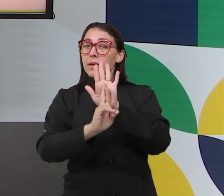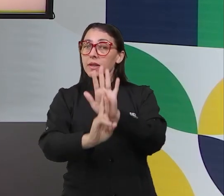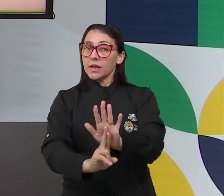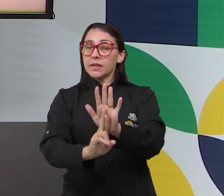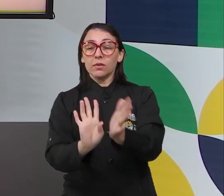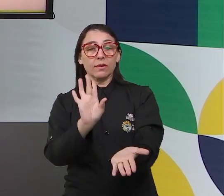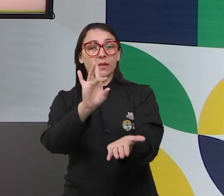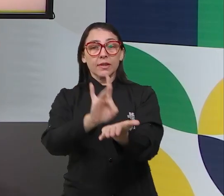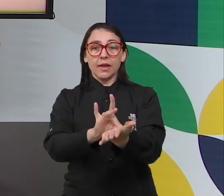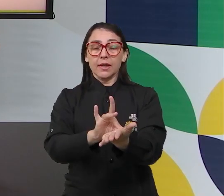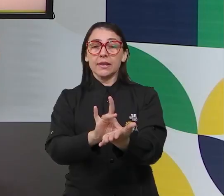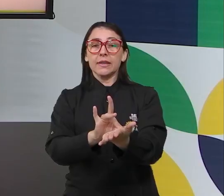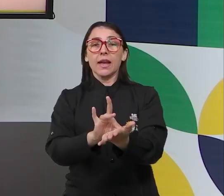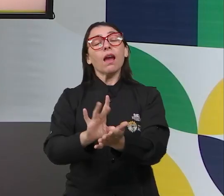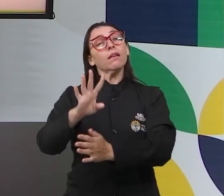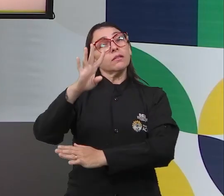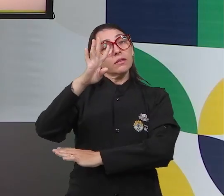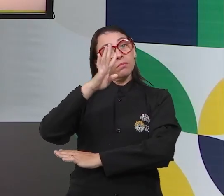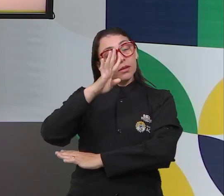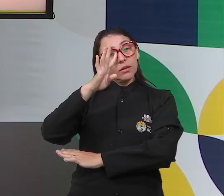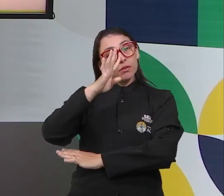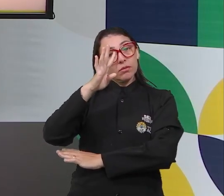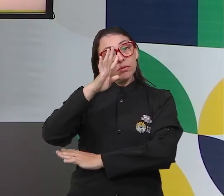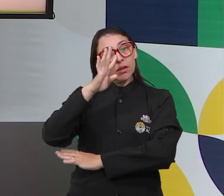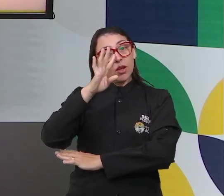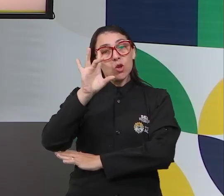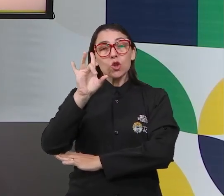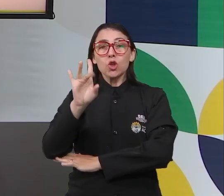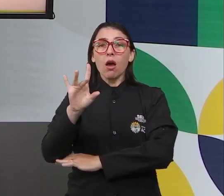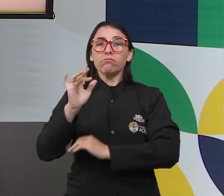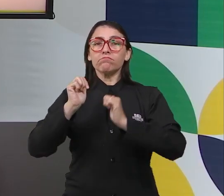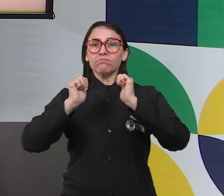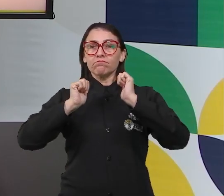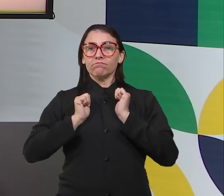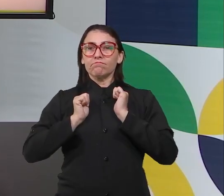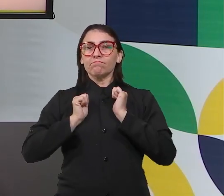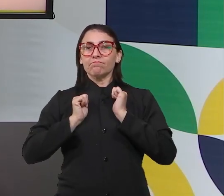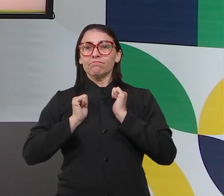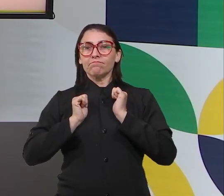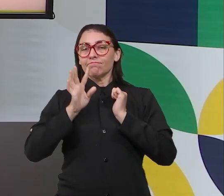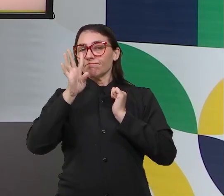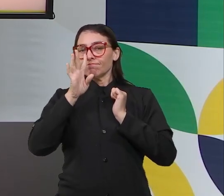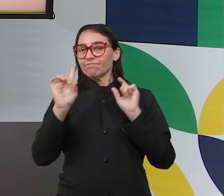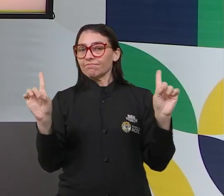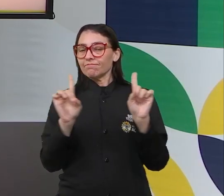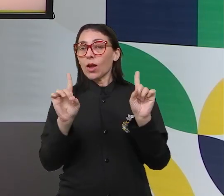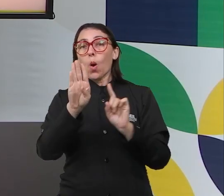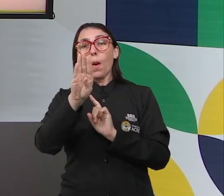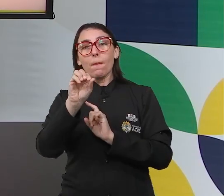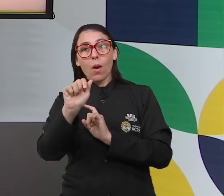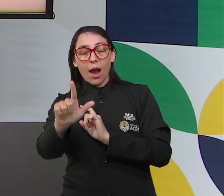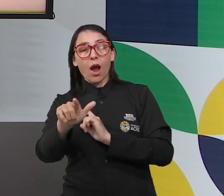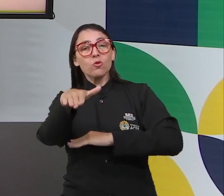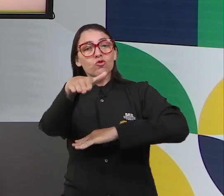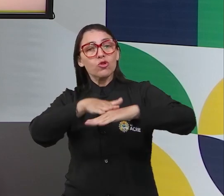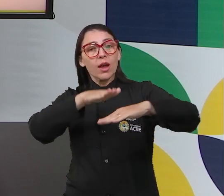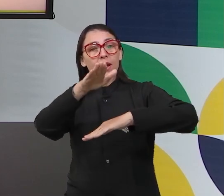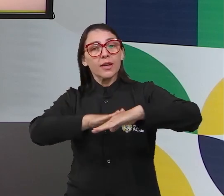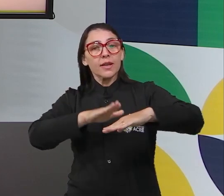da realidade, esse espectador, ele não fica passivo, somente assistindo. O Boal chama ele